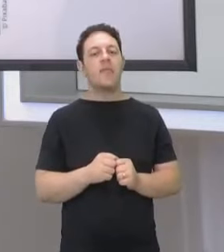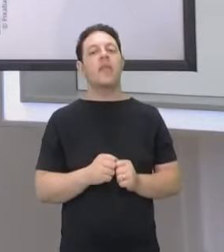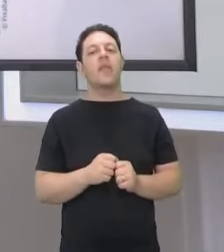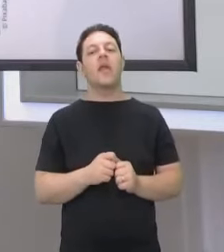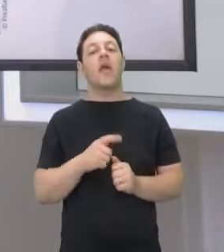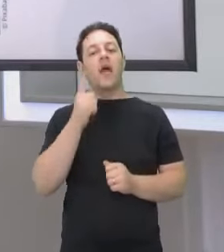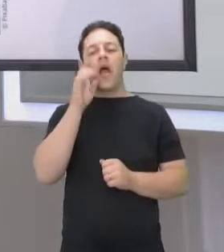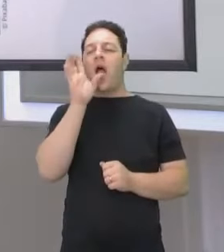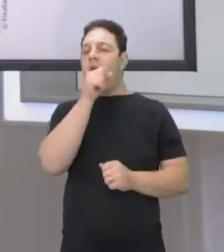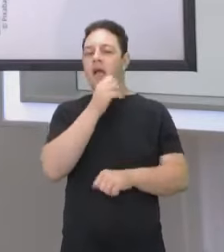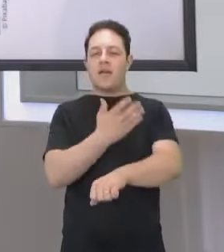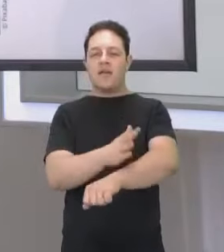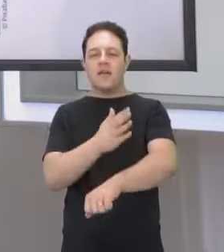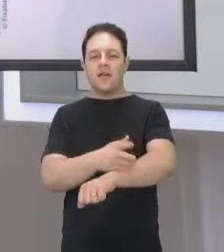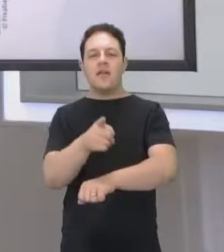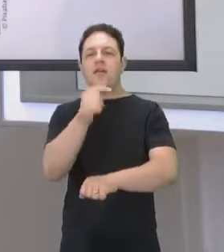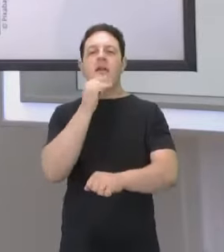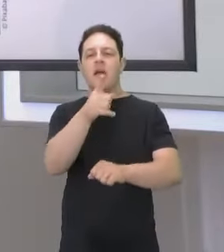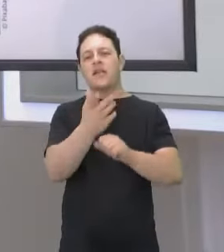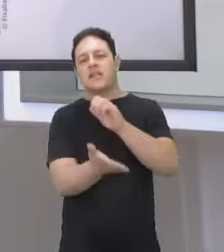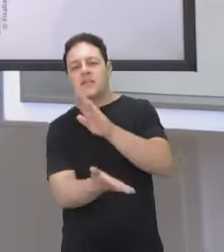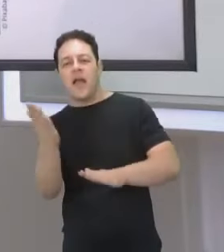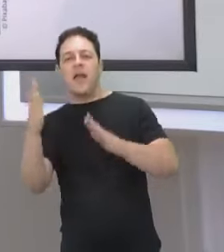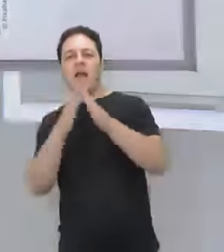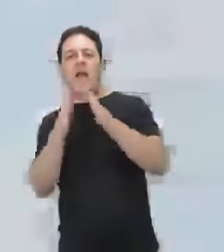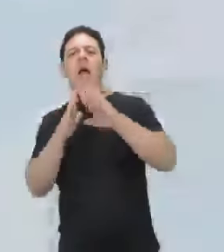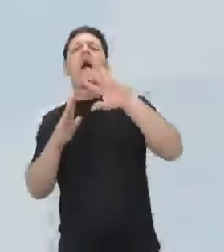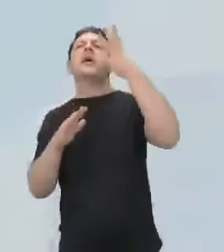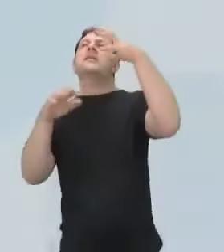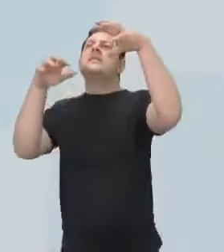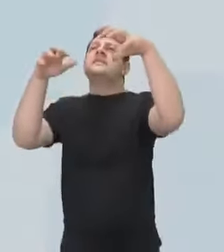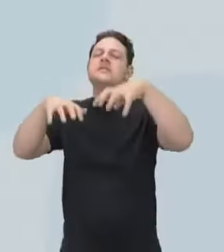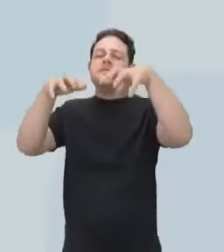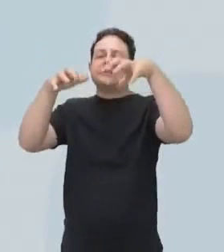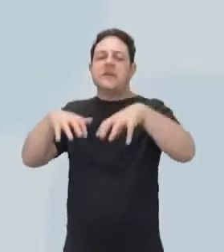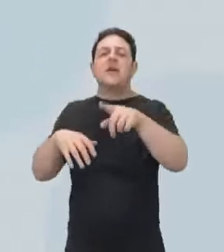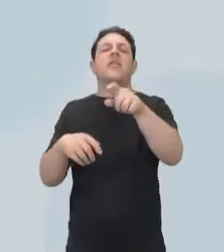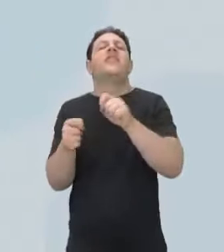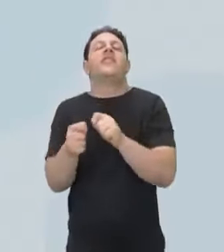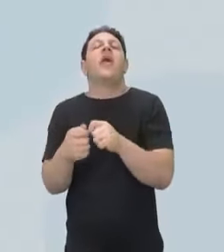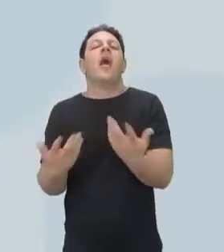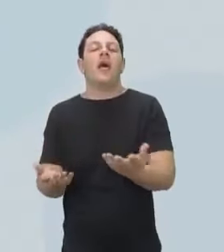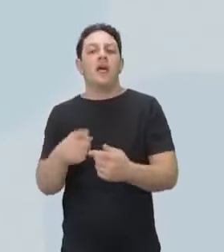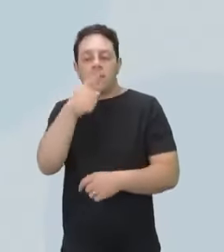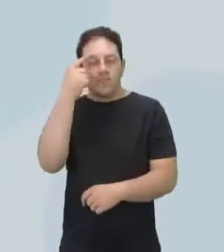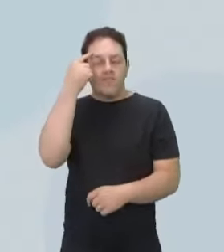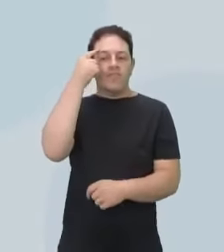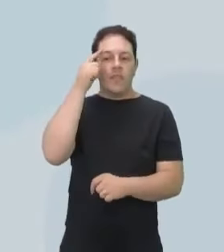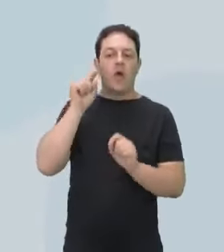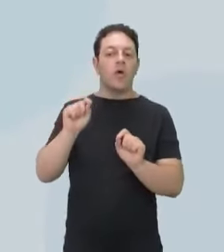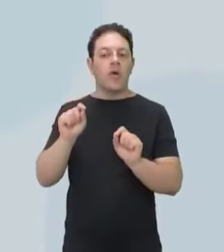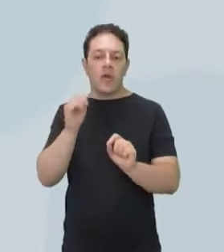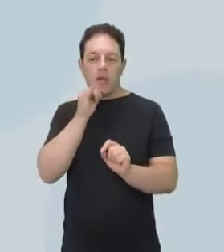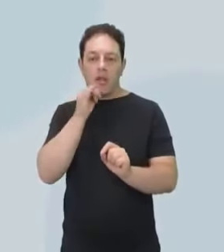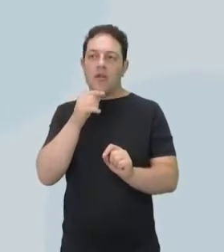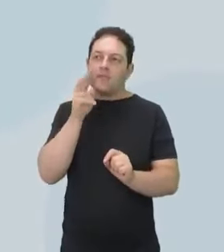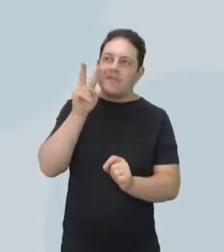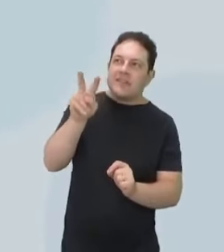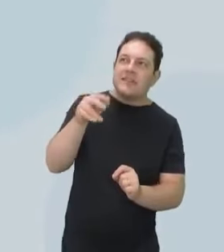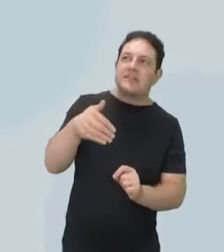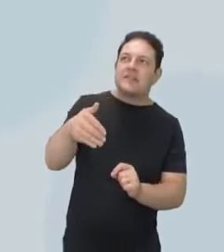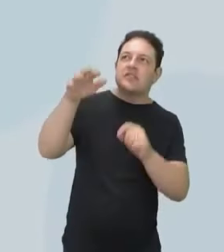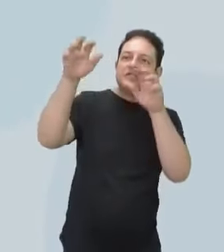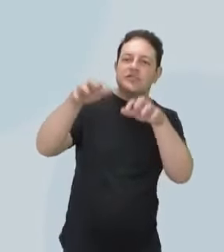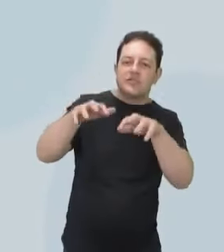bem rápido com vocês. Quando a gente sai de casa e vai chover, o que eu faço? O que é intuitivo? Eu vou sair de casa,